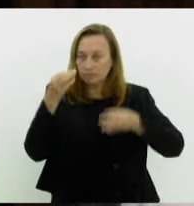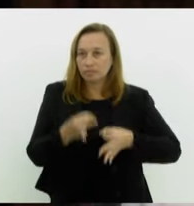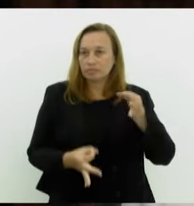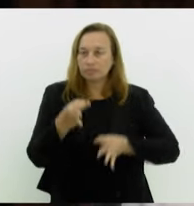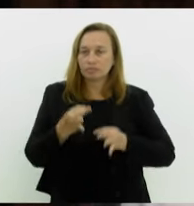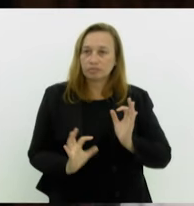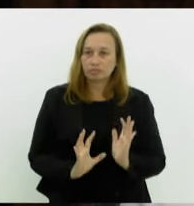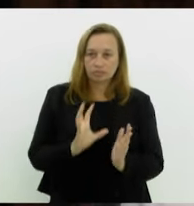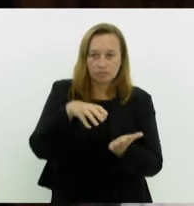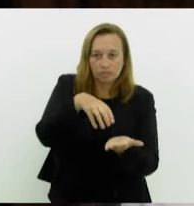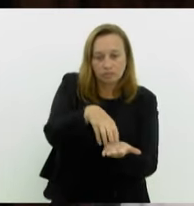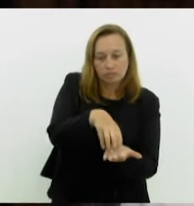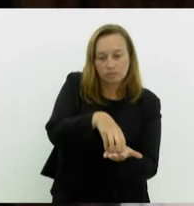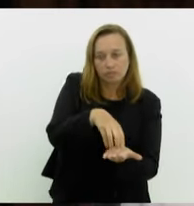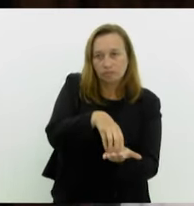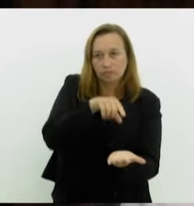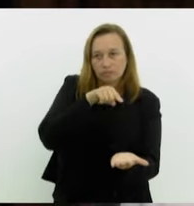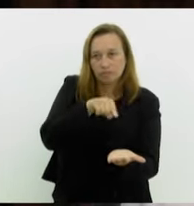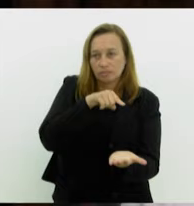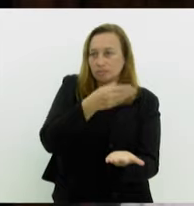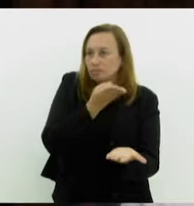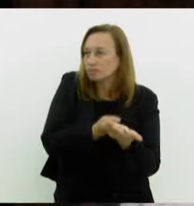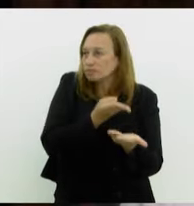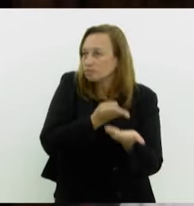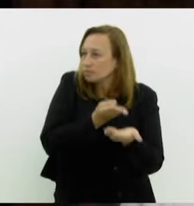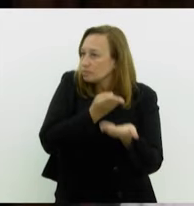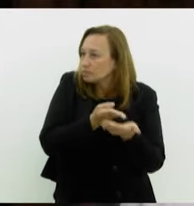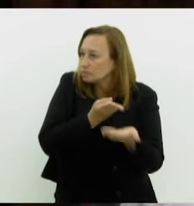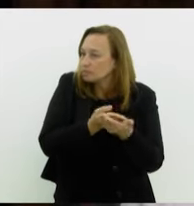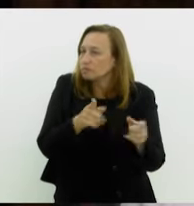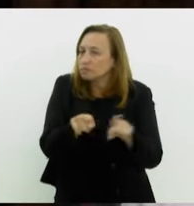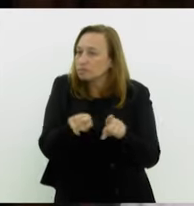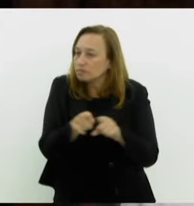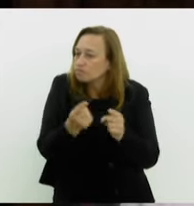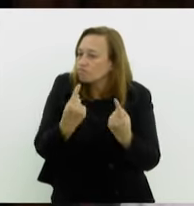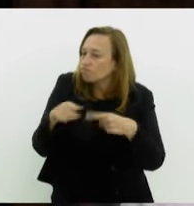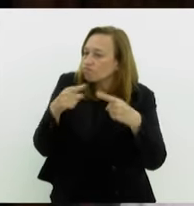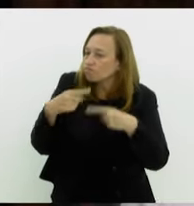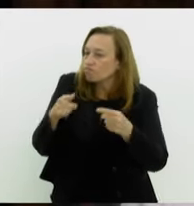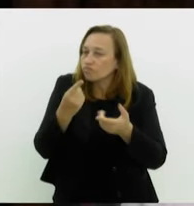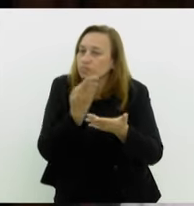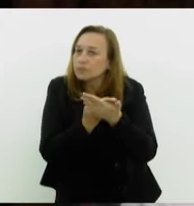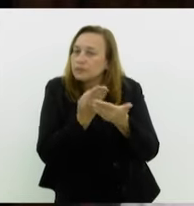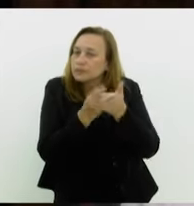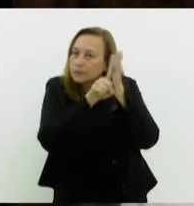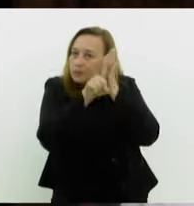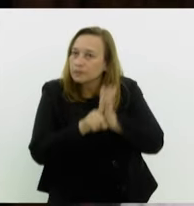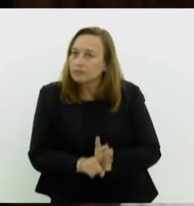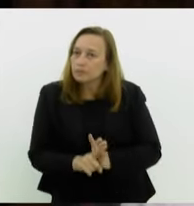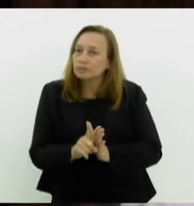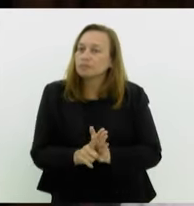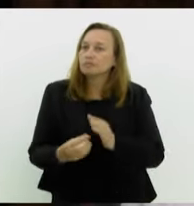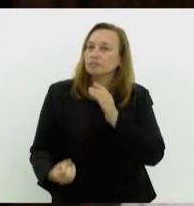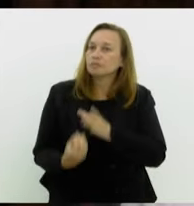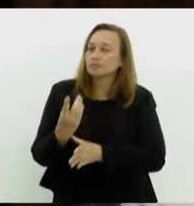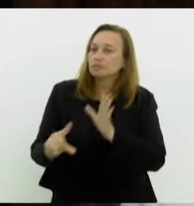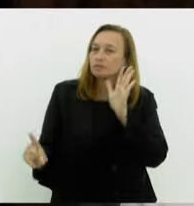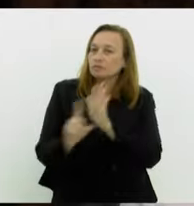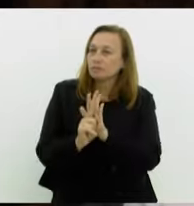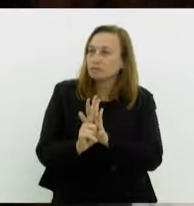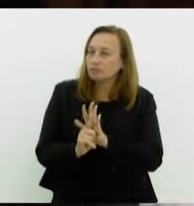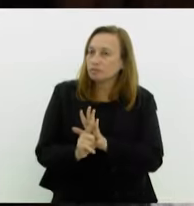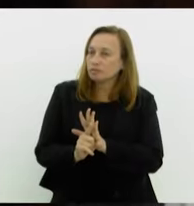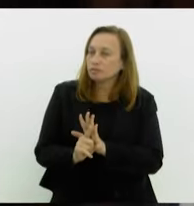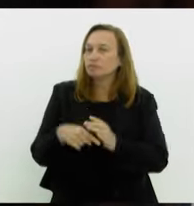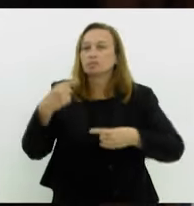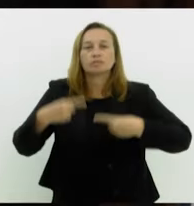Observatório lá Ju esse Observatório que também provoca pesquisa muitas vezes a gente vai votar uma legislação como a